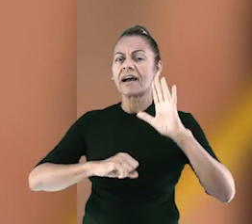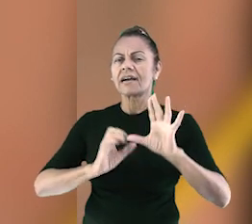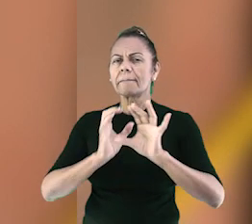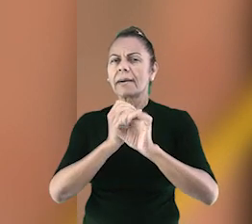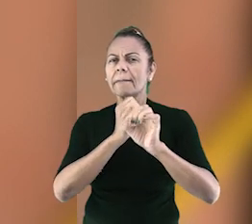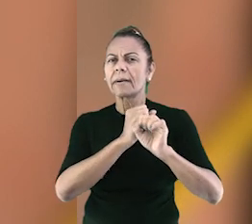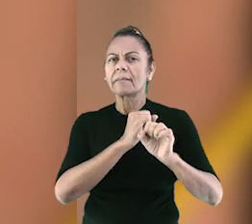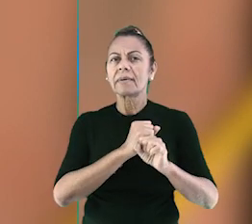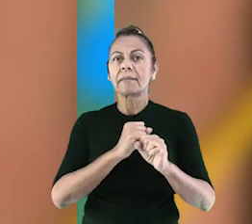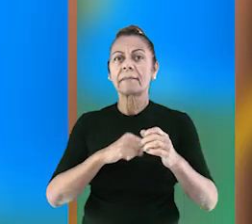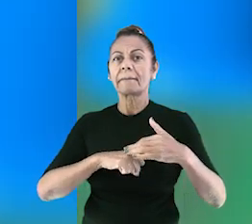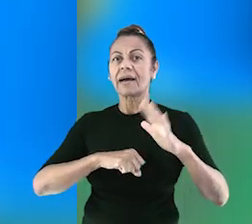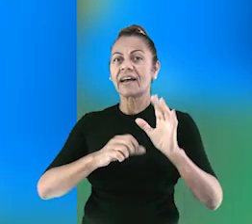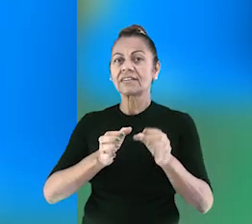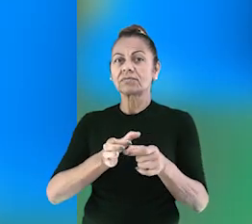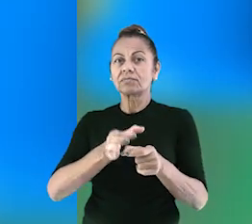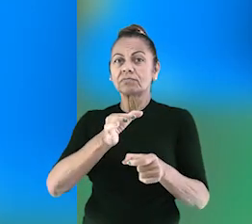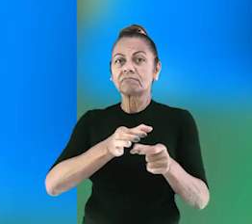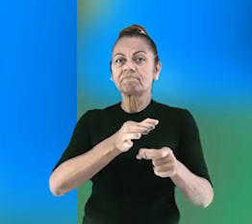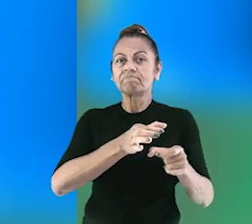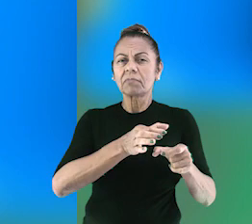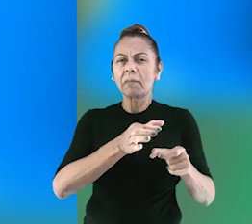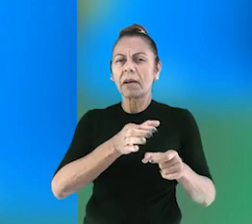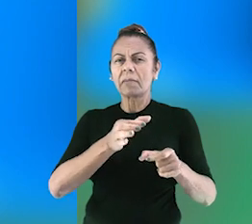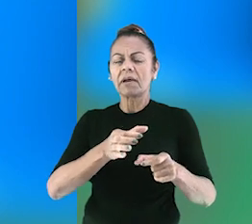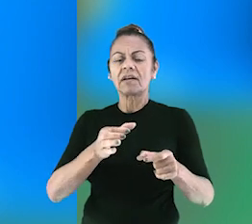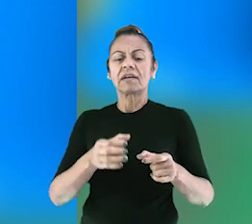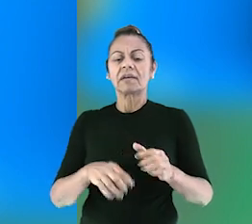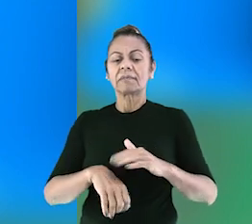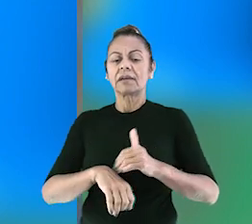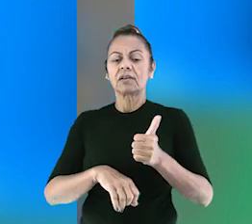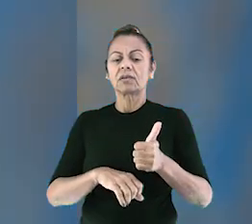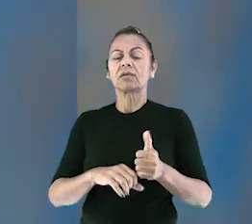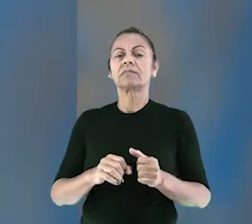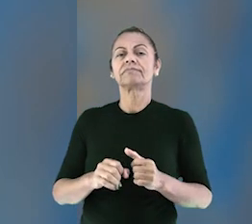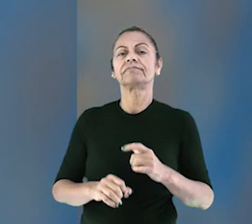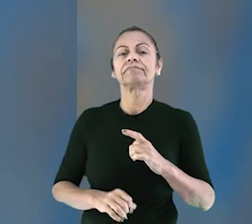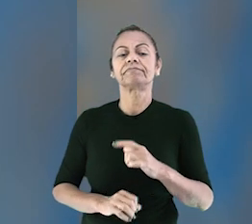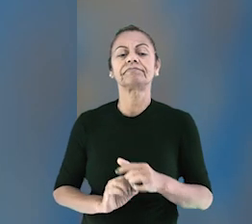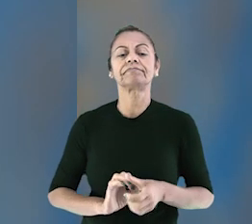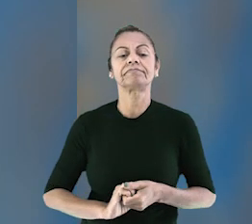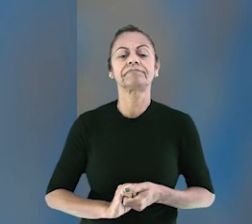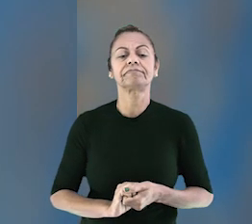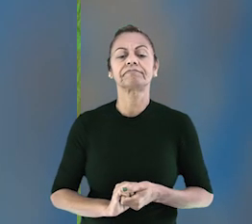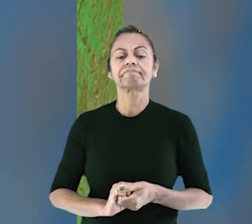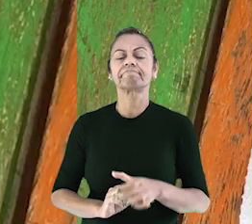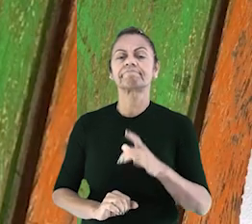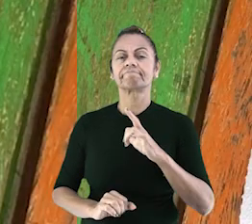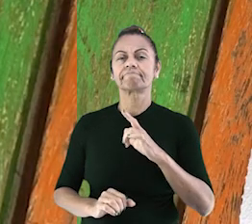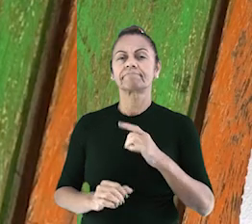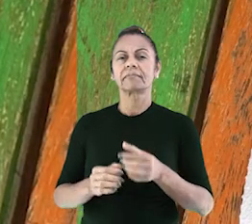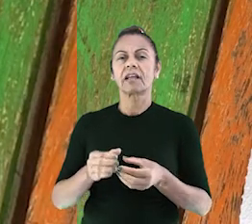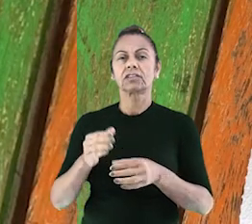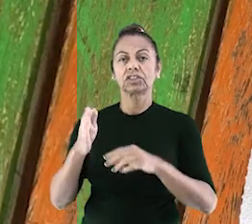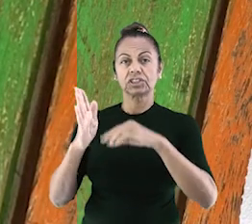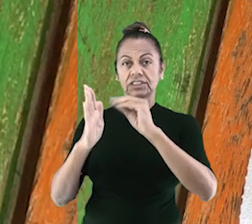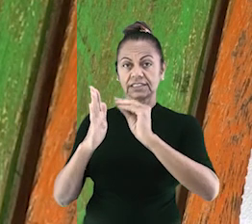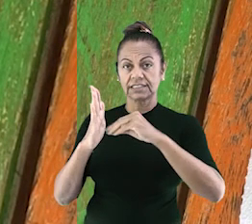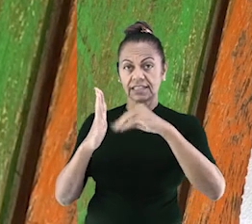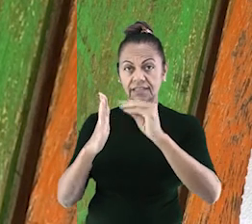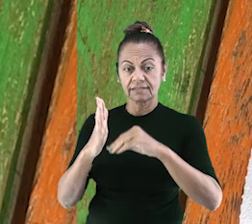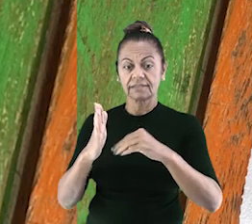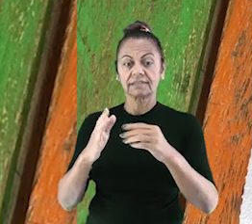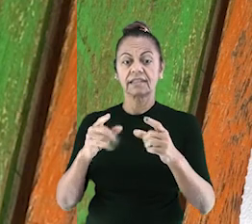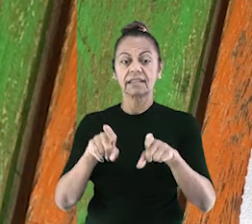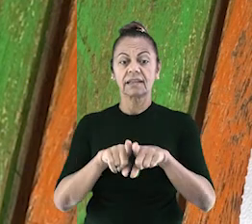melhor. Pincel para a gente pintar e colorir com tinta guache, que é a base de água. E uma tesoura sem